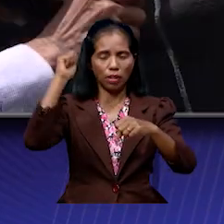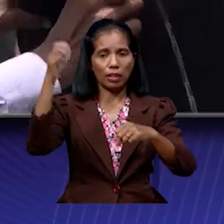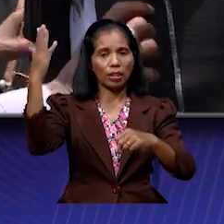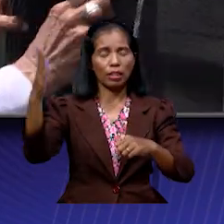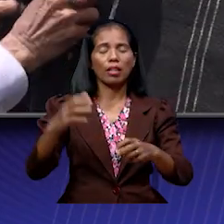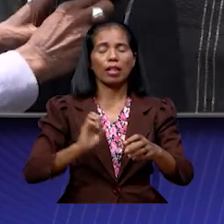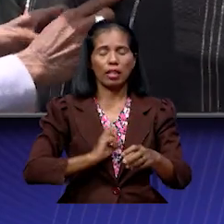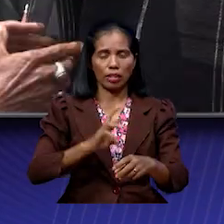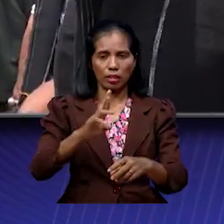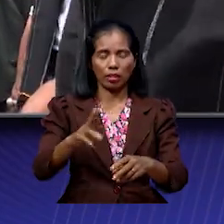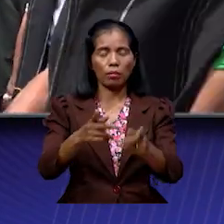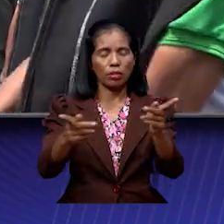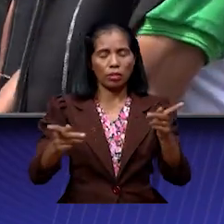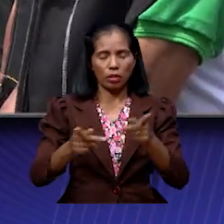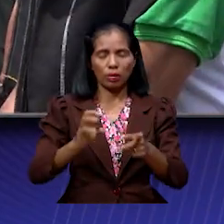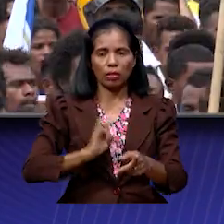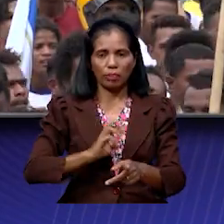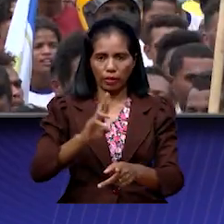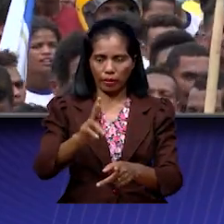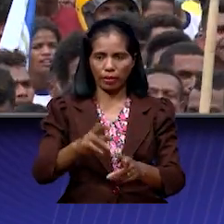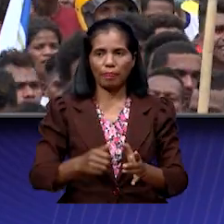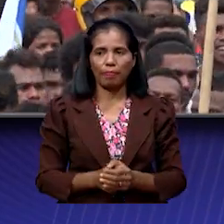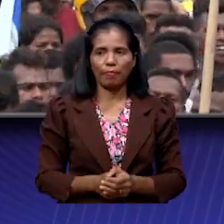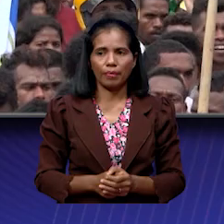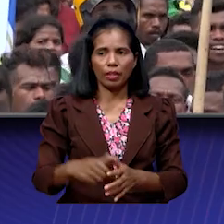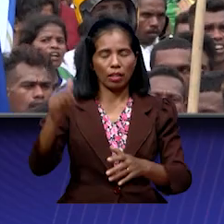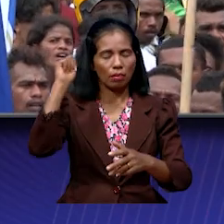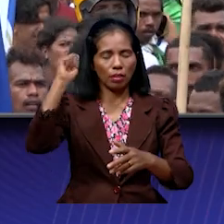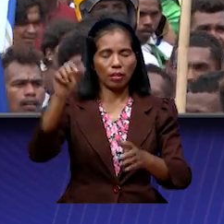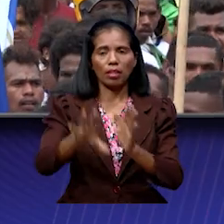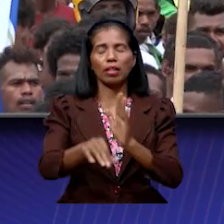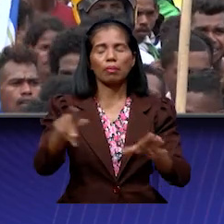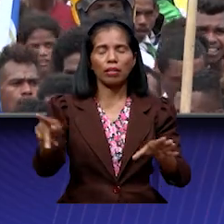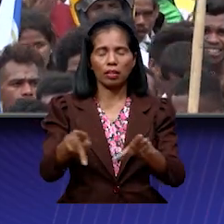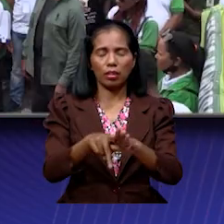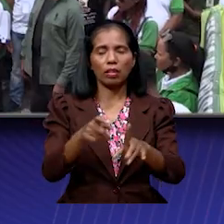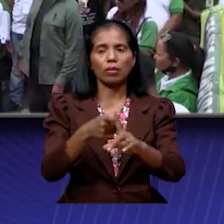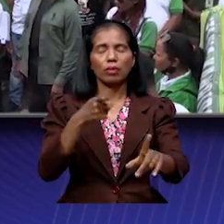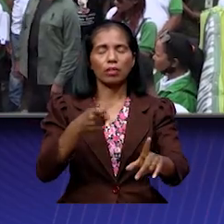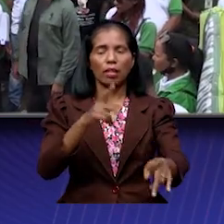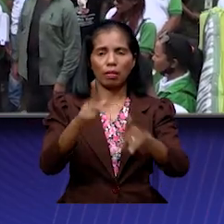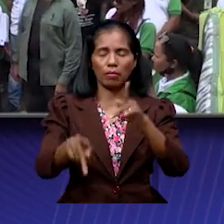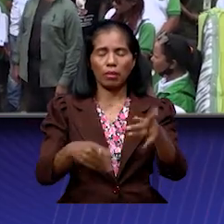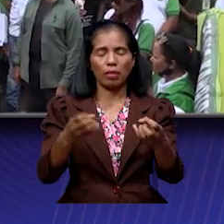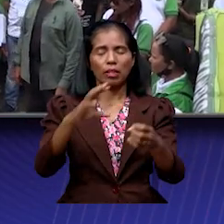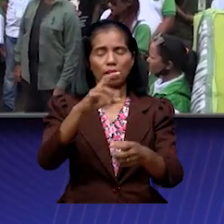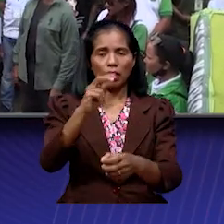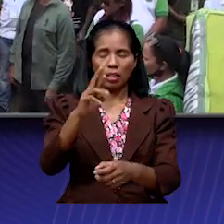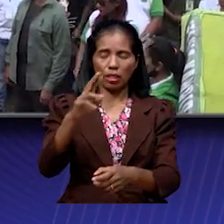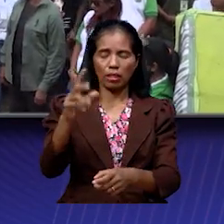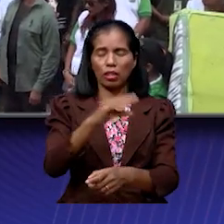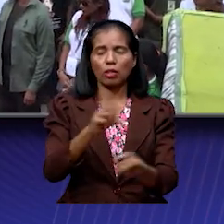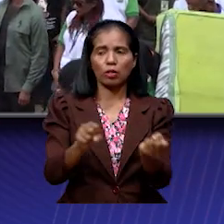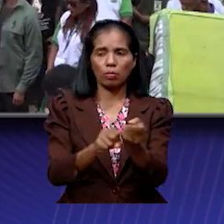posto administrativo Gleno, município Hermera. Campanha ne retam participação russi militante CNRT, no